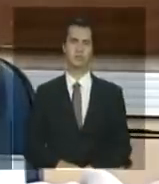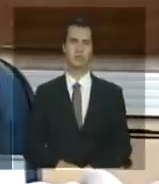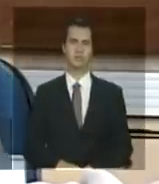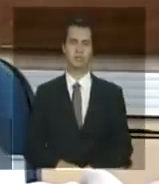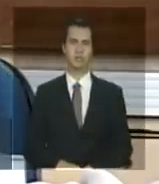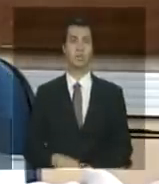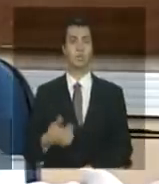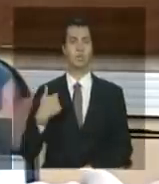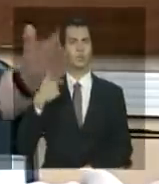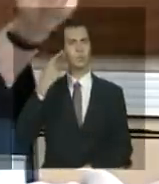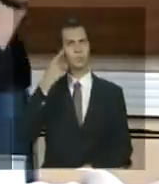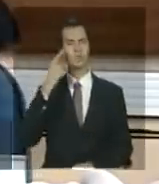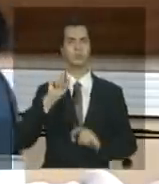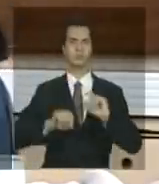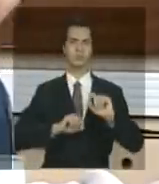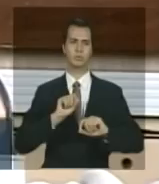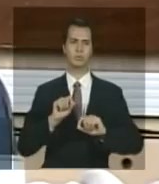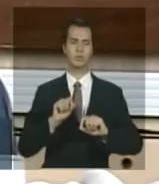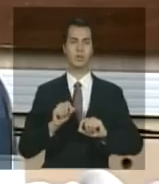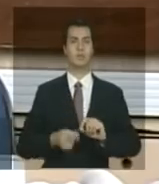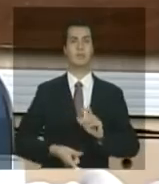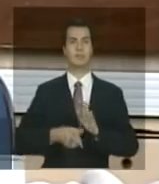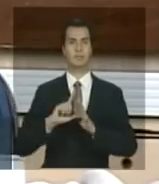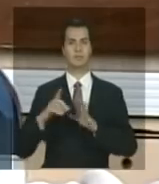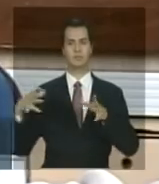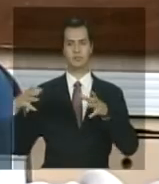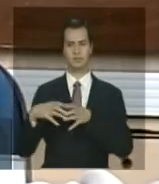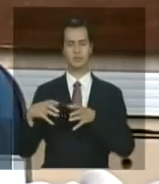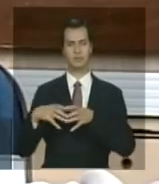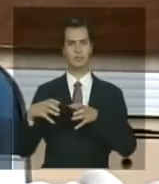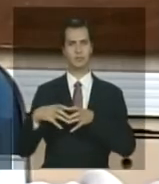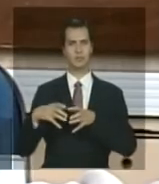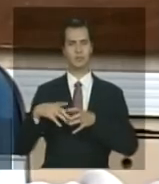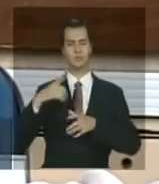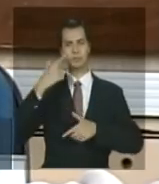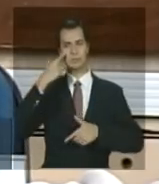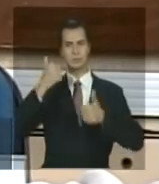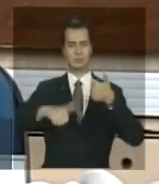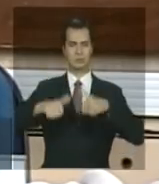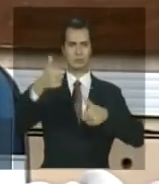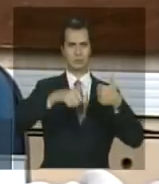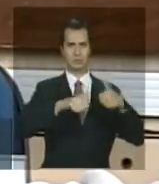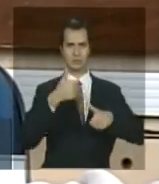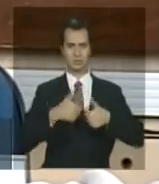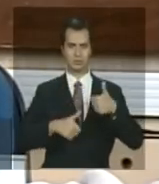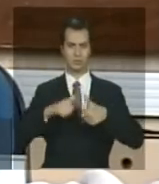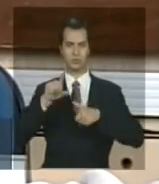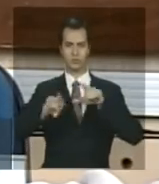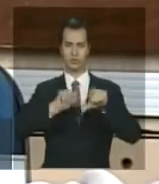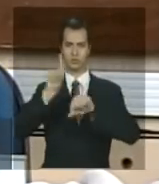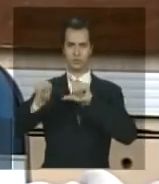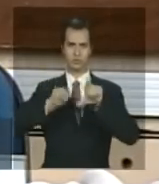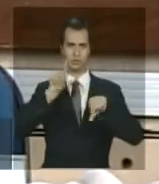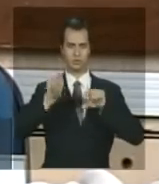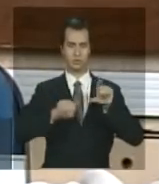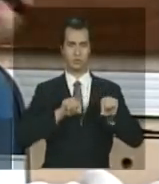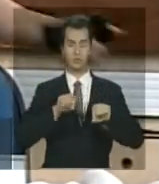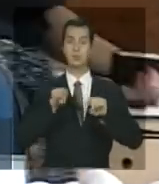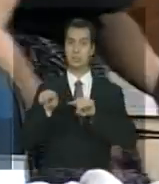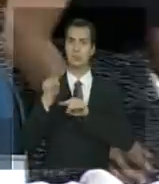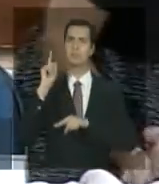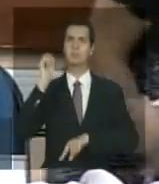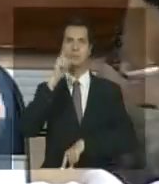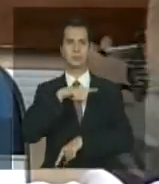durante o julgamento, aí, né, a escolha, é muito difícil fazer essa escolha. Então, queria dizer para